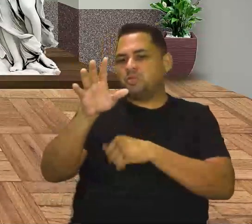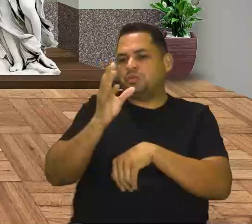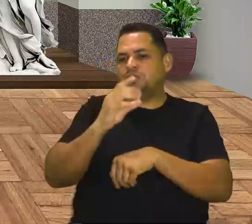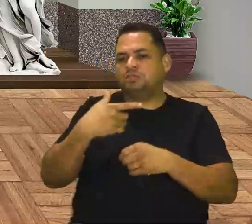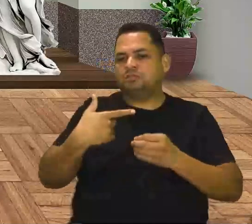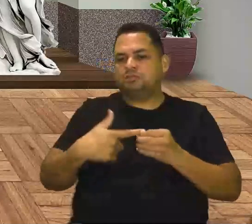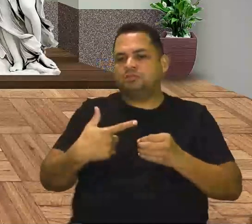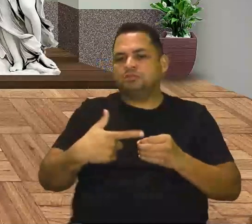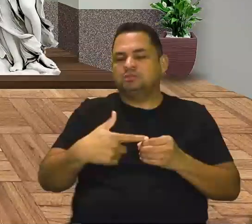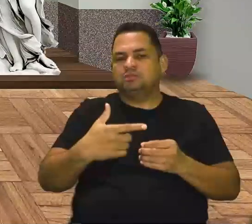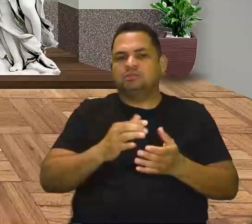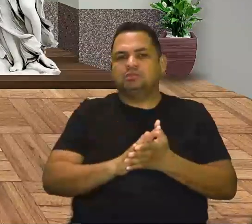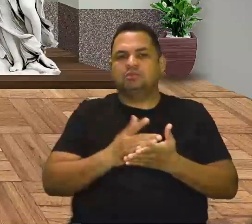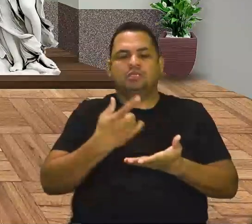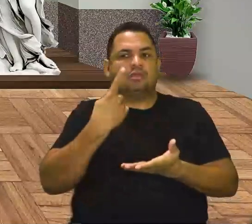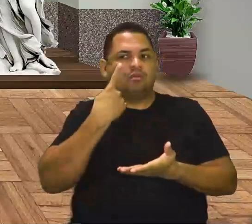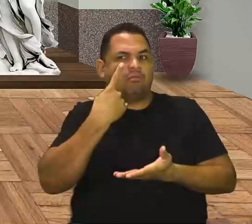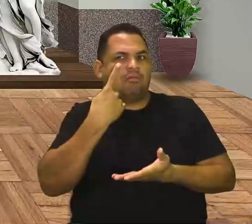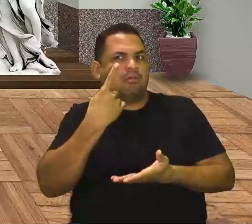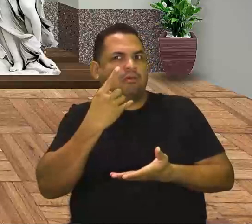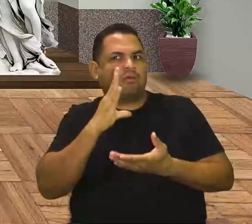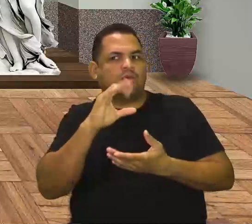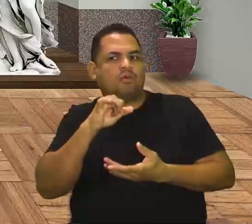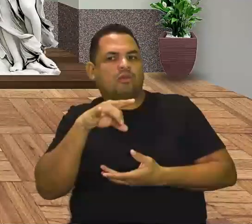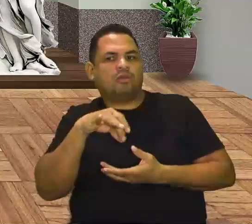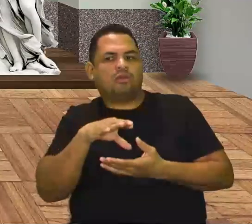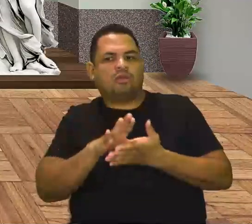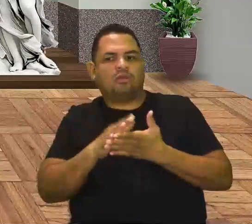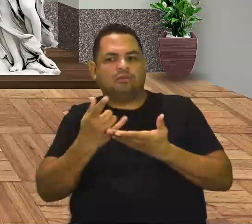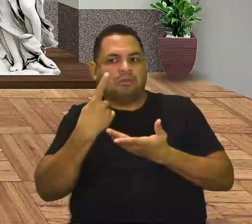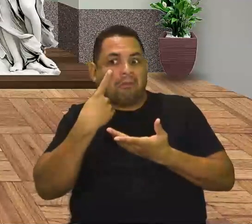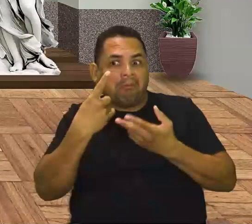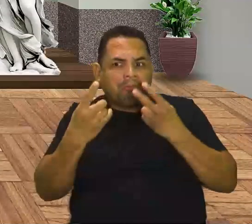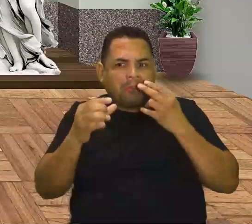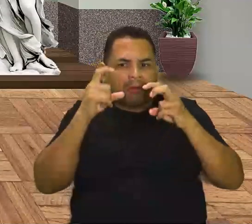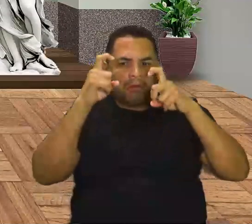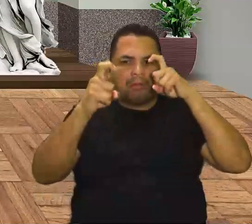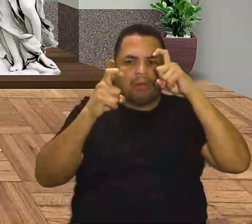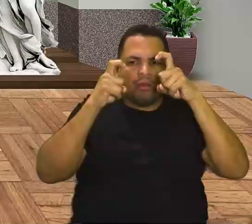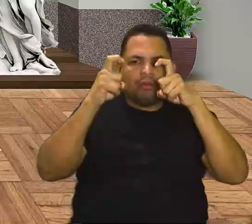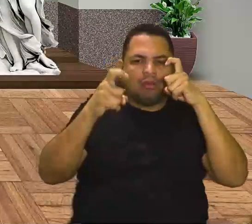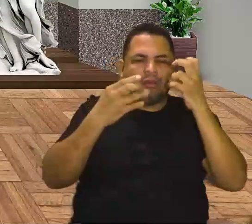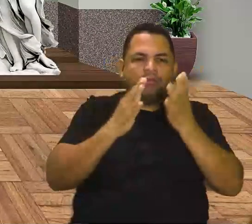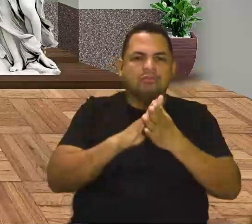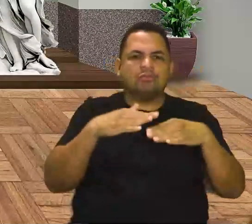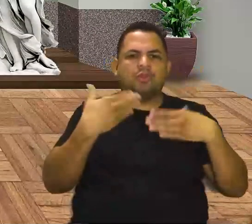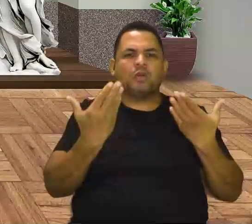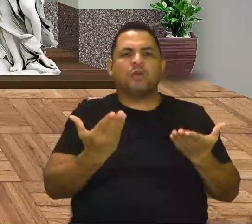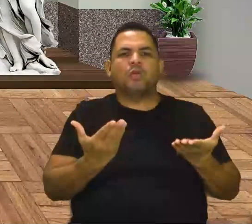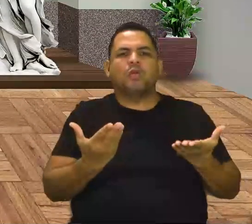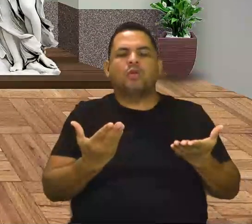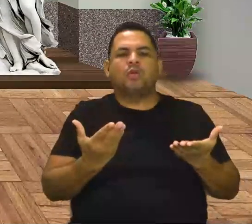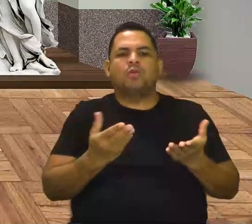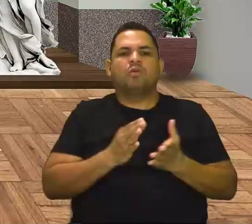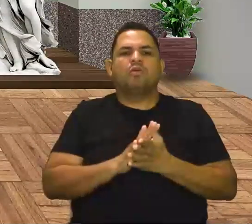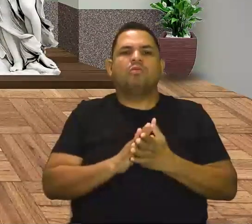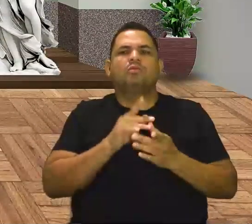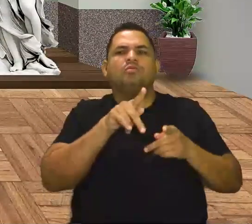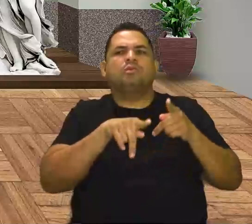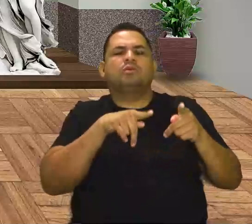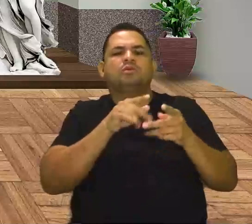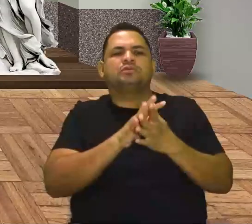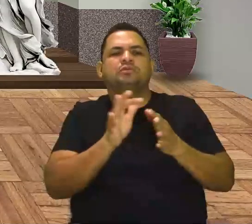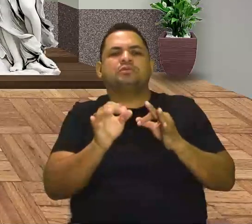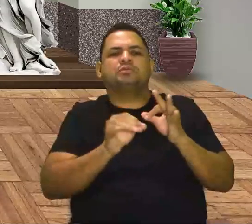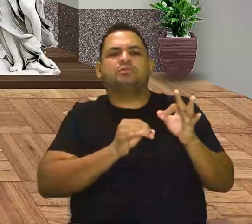saíram negociando. Isso vai chamar a atenção dos coronéis. Chama a atenção dos coronéis por quê? Porque como é que esse povo está se